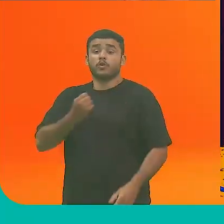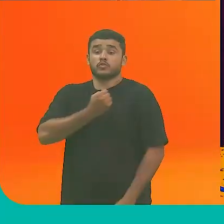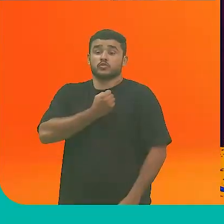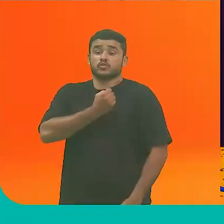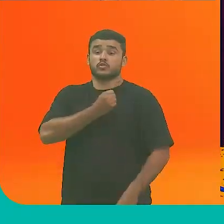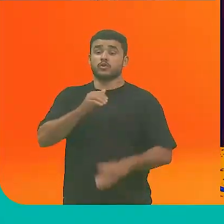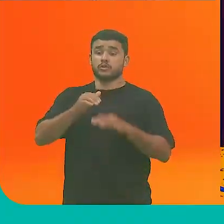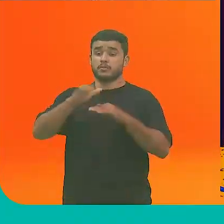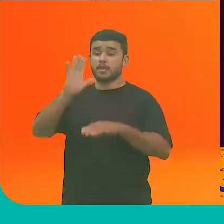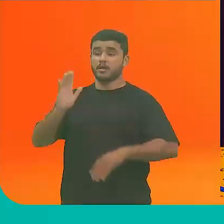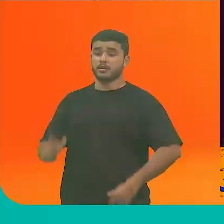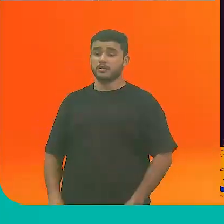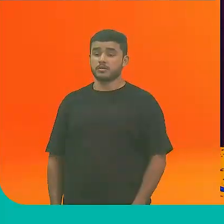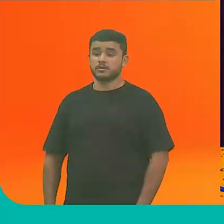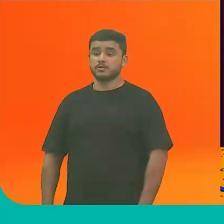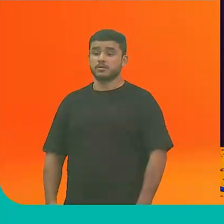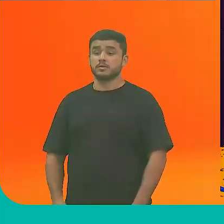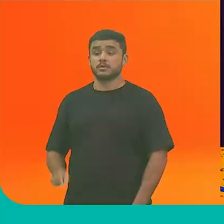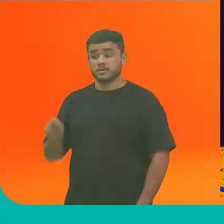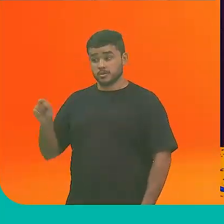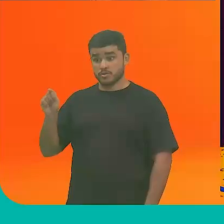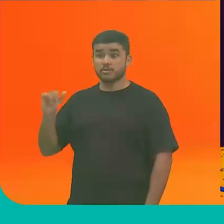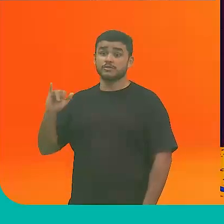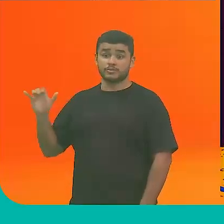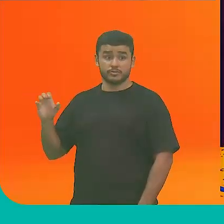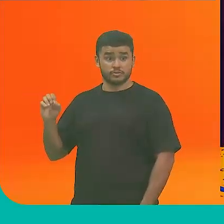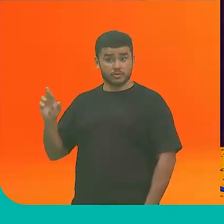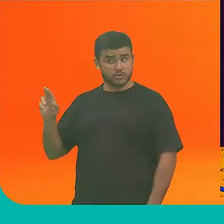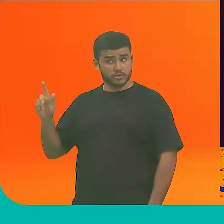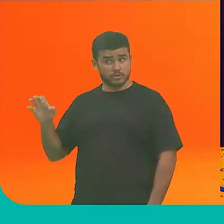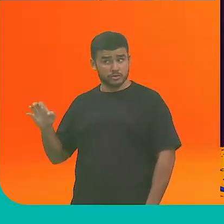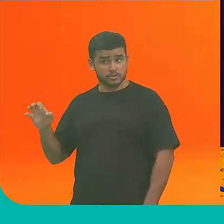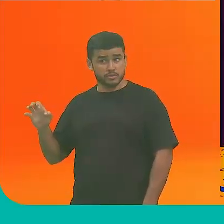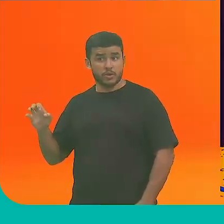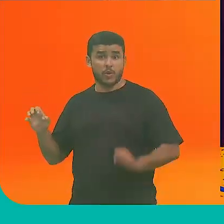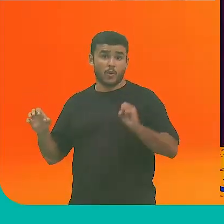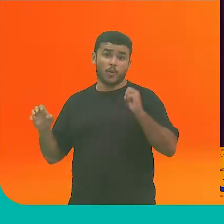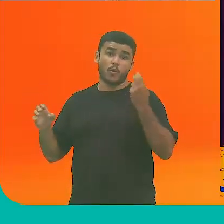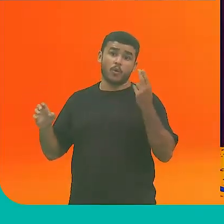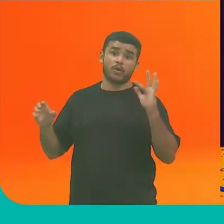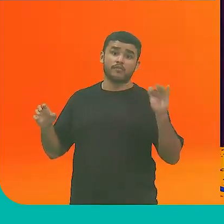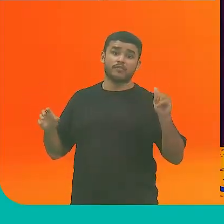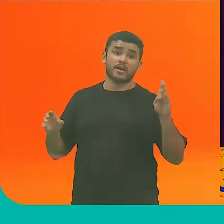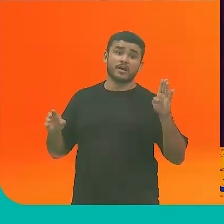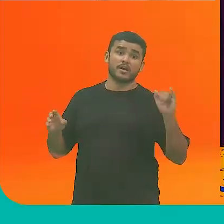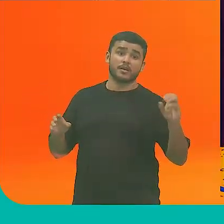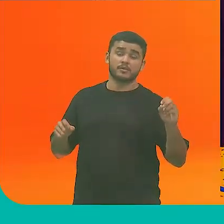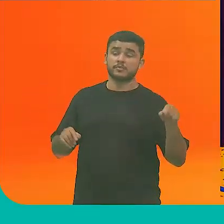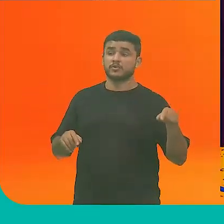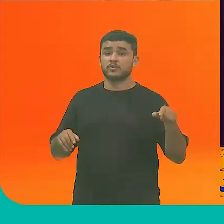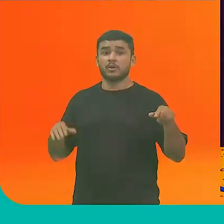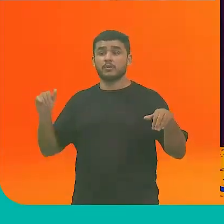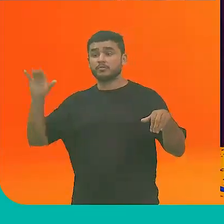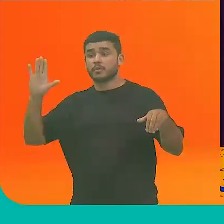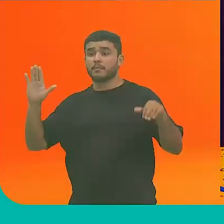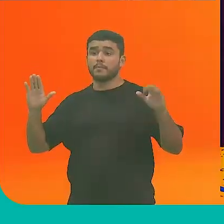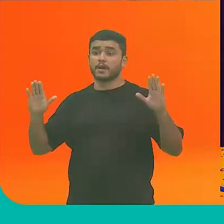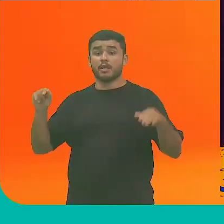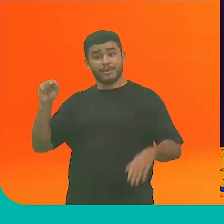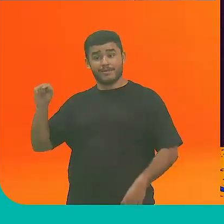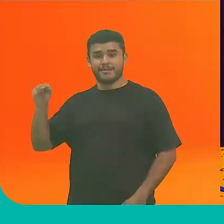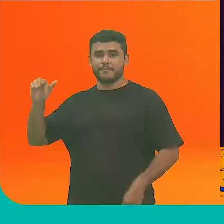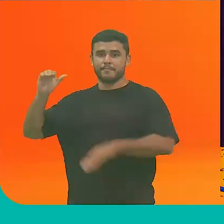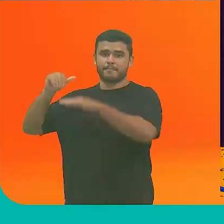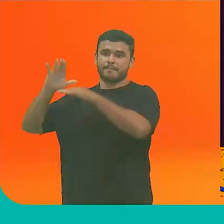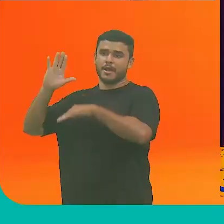tirou a maior nota? O Jorge que acertou a fácil e a média, ou o Fábio que acertou a média difícil? Foi o